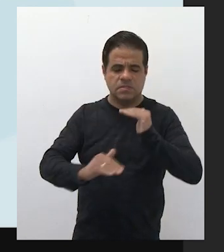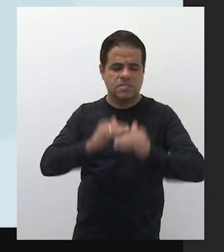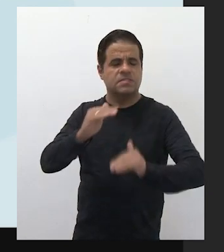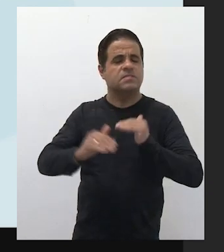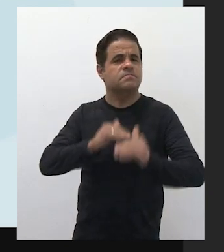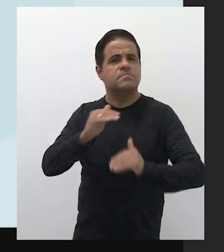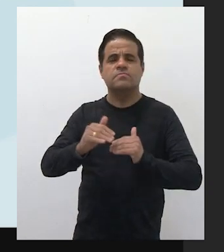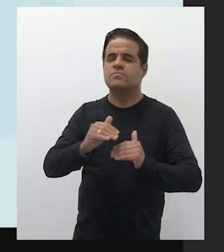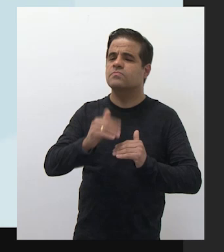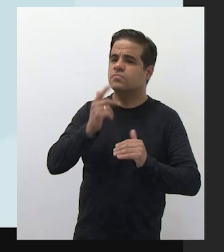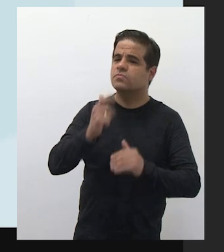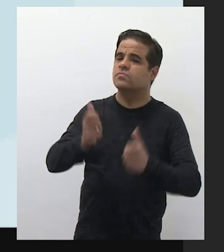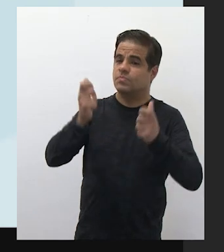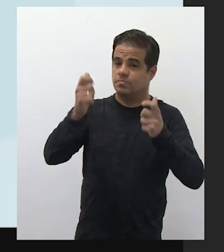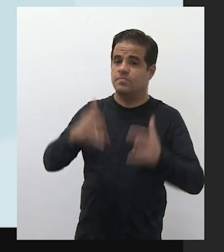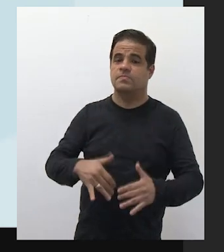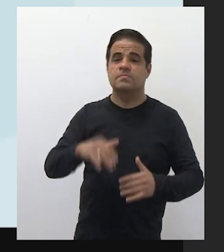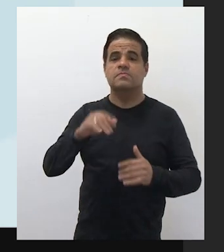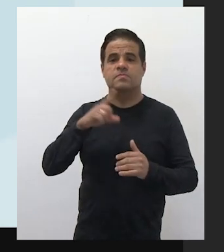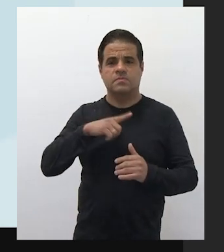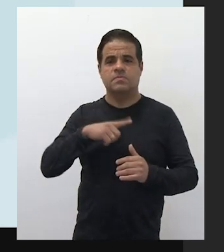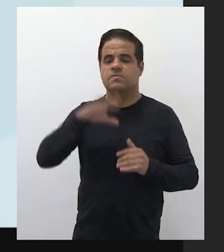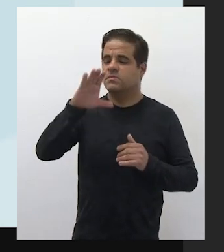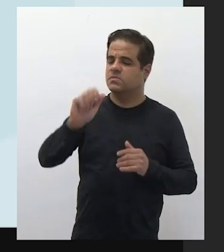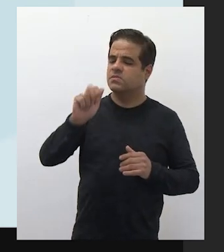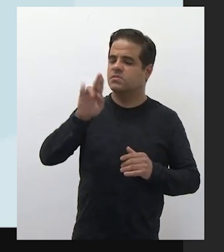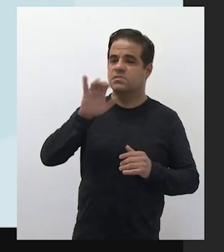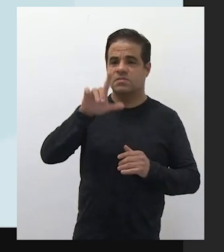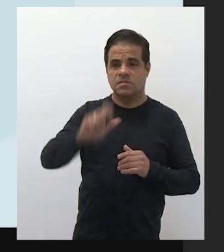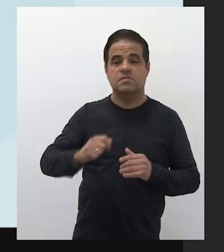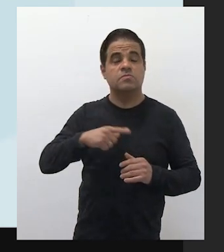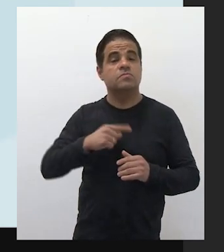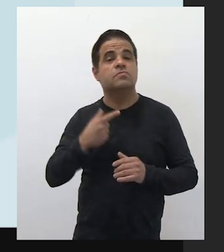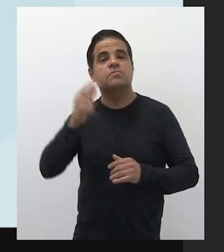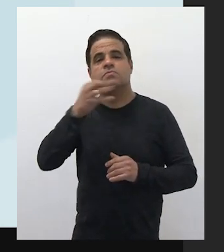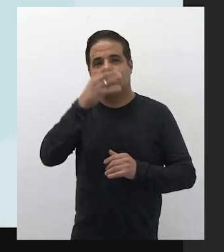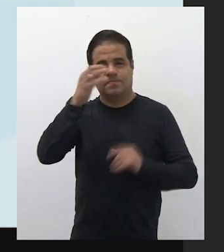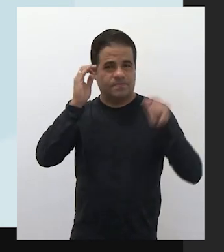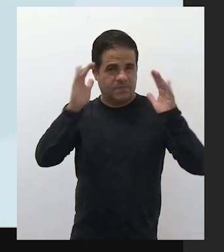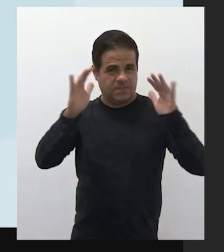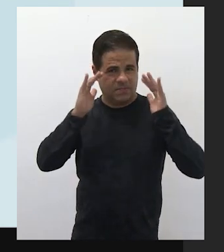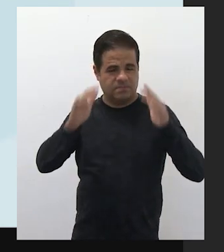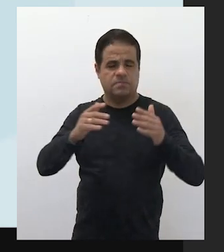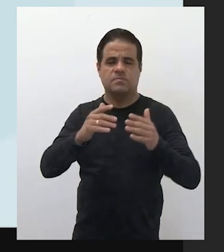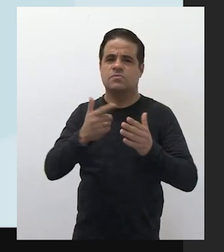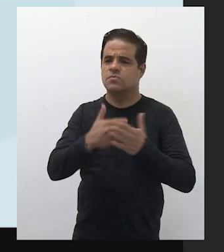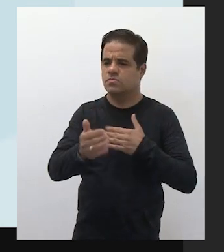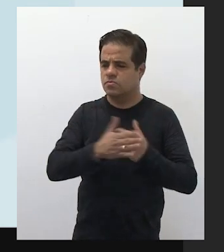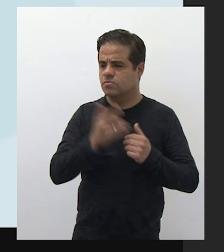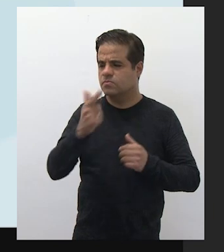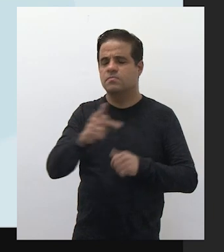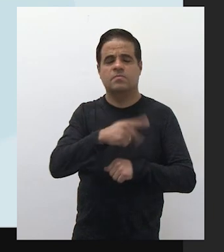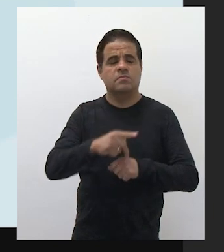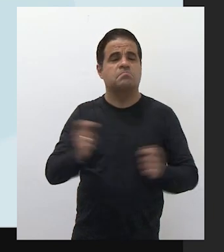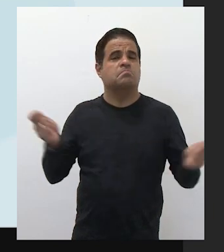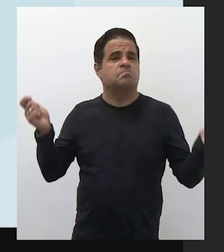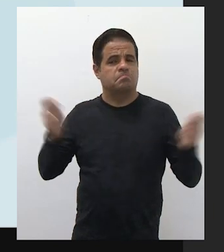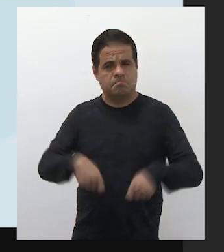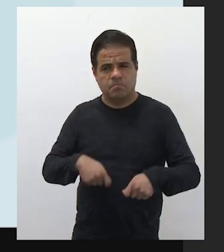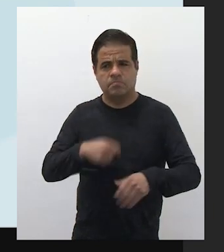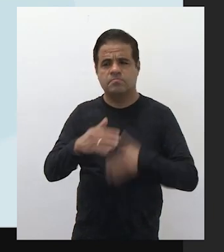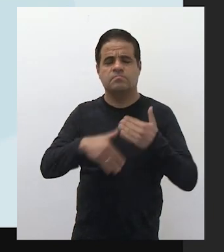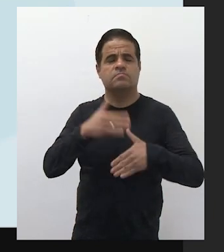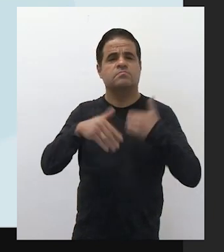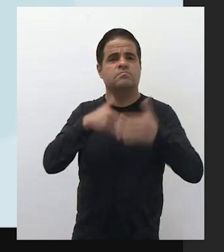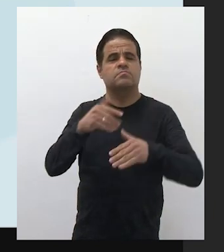Carla Risser, ela fala, ó, tem uma segunda linha de pensamento, além dessa de qualquer país, pode crescer. A